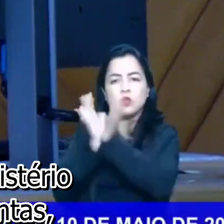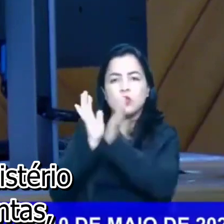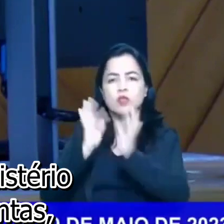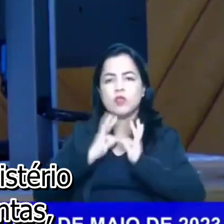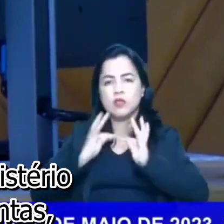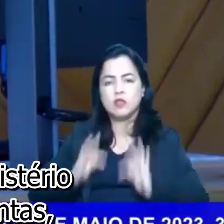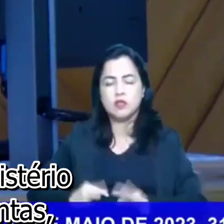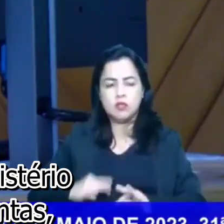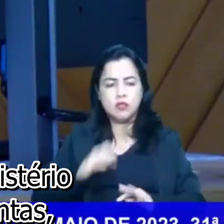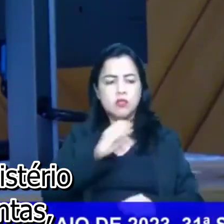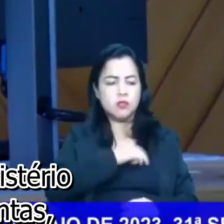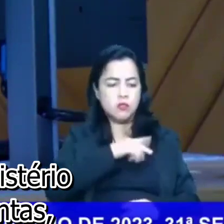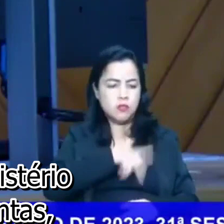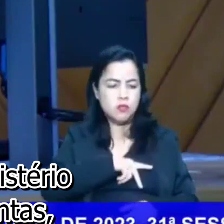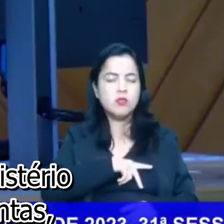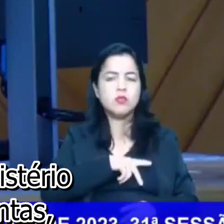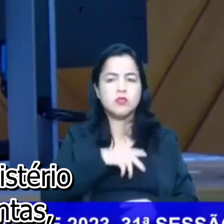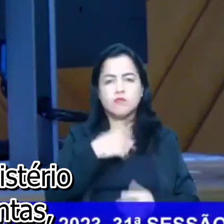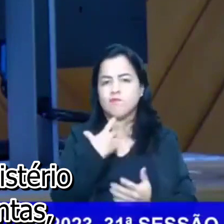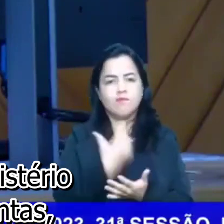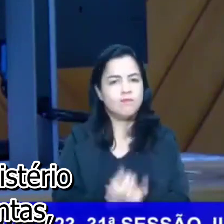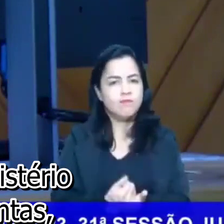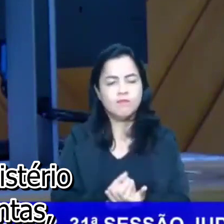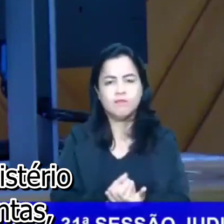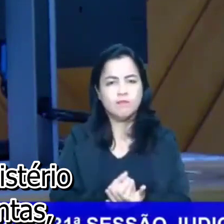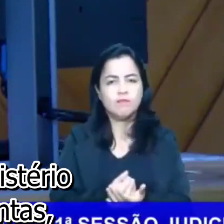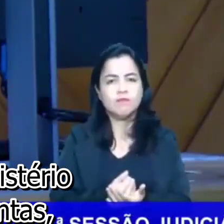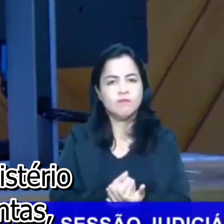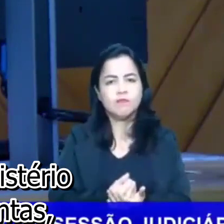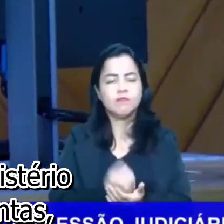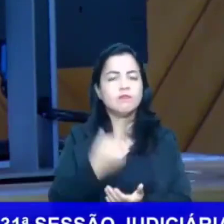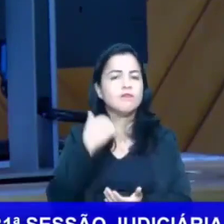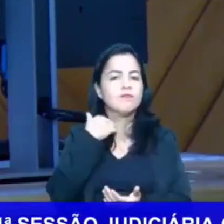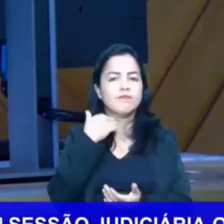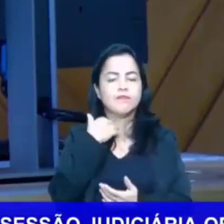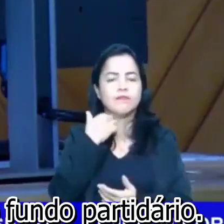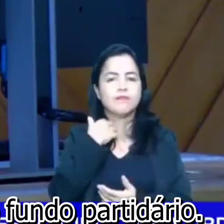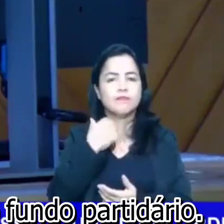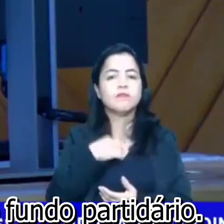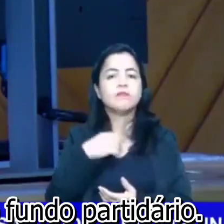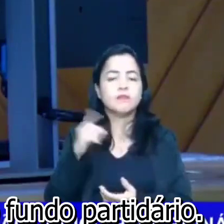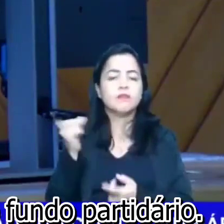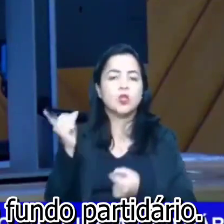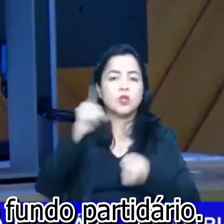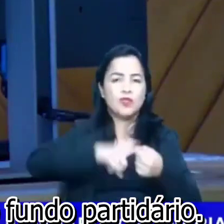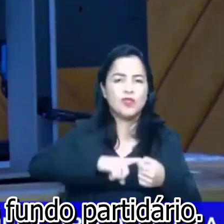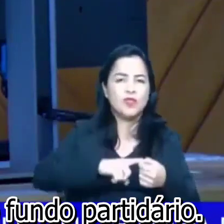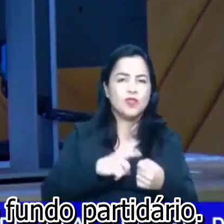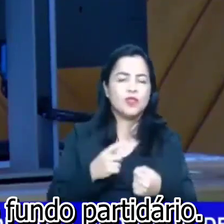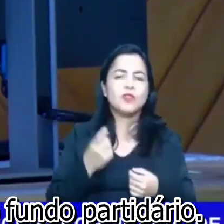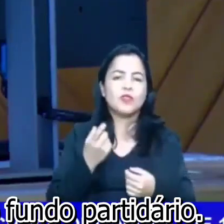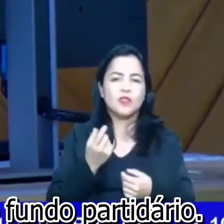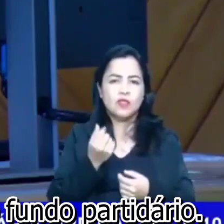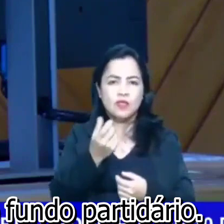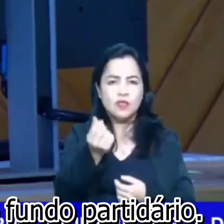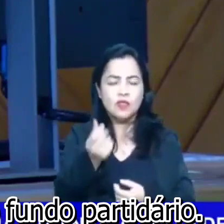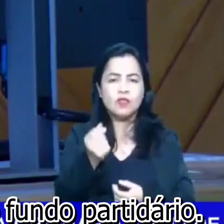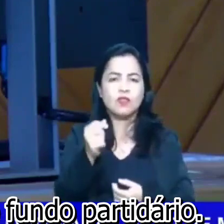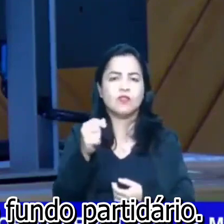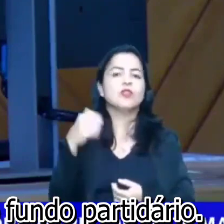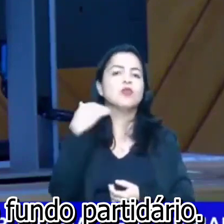NACEP e o Ministério Público sugeriram a desaprovação das contas e o recolhimento dos valores ao